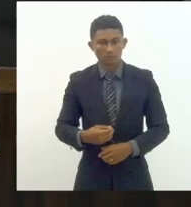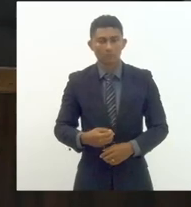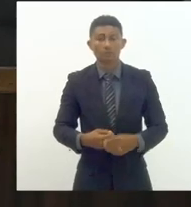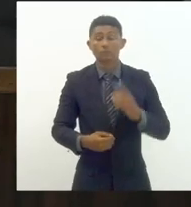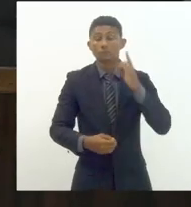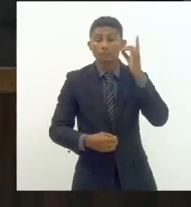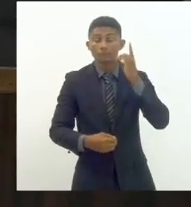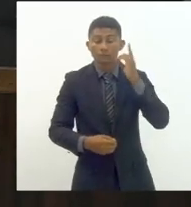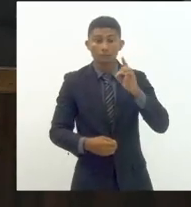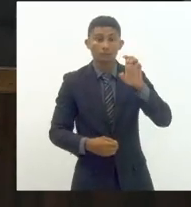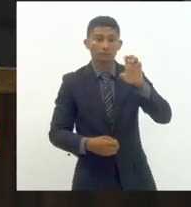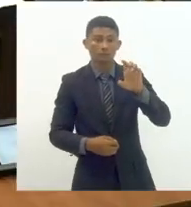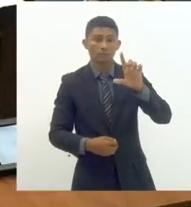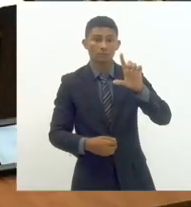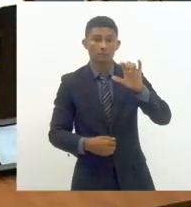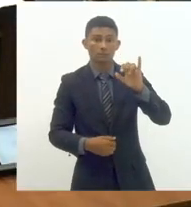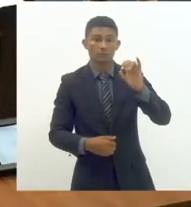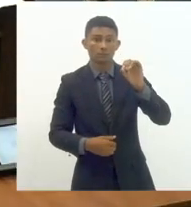Eliomar Coelho.